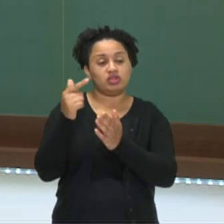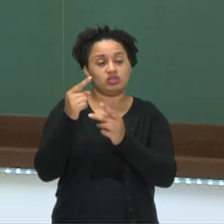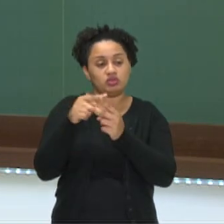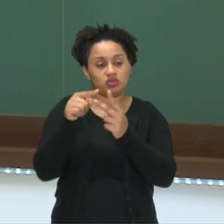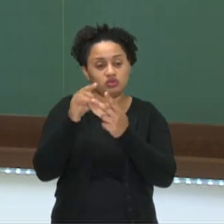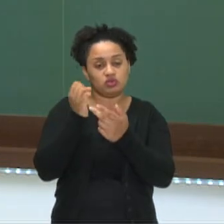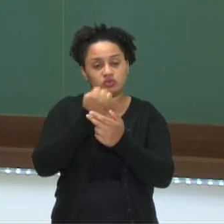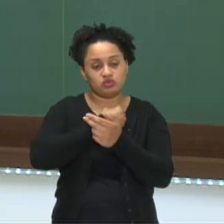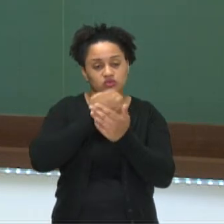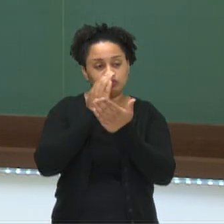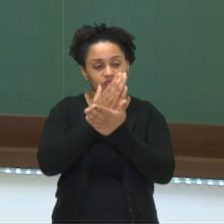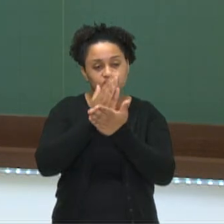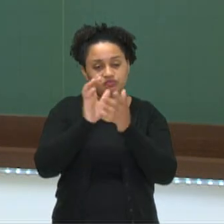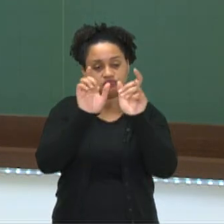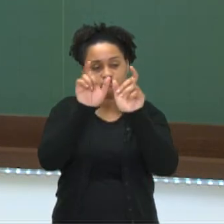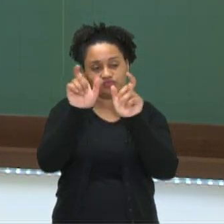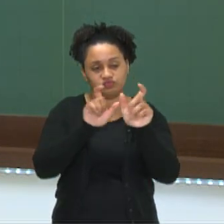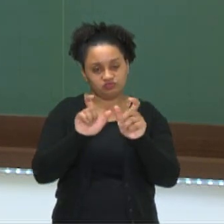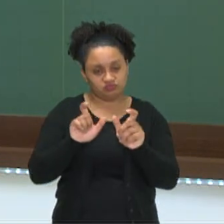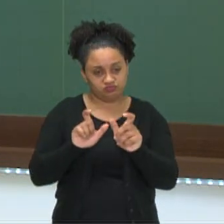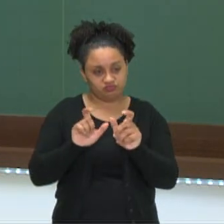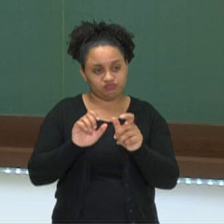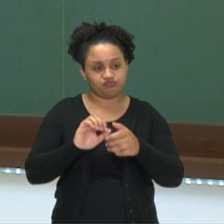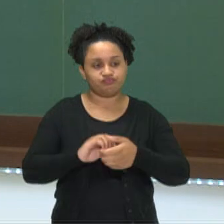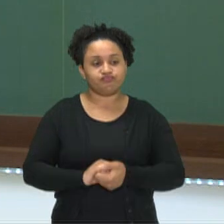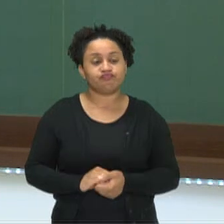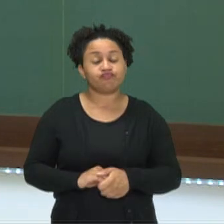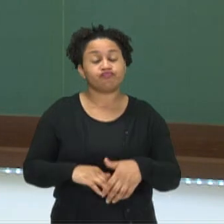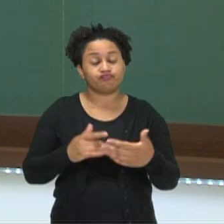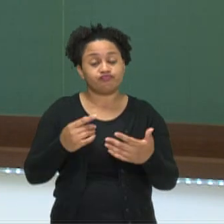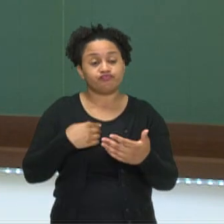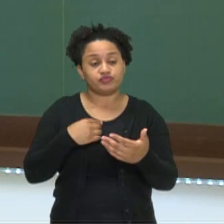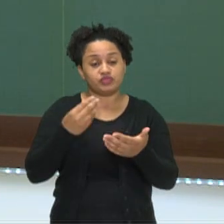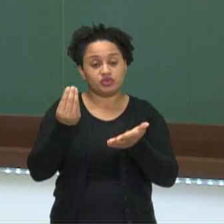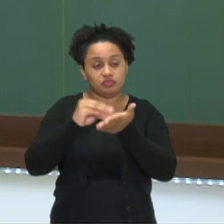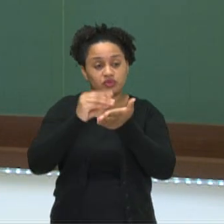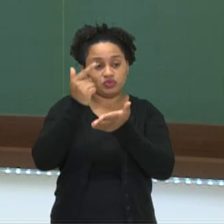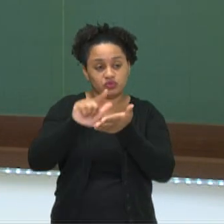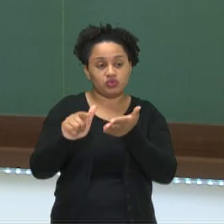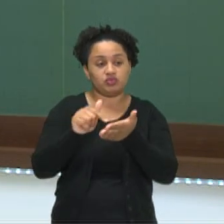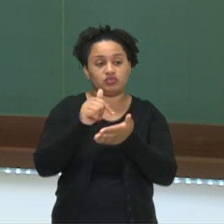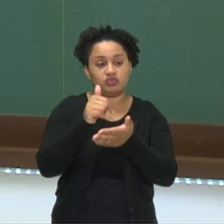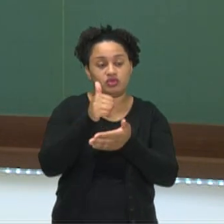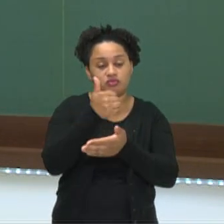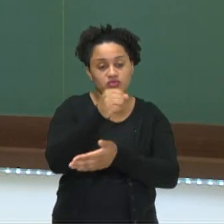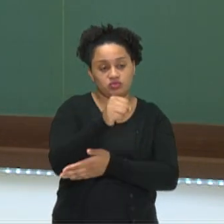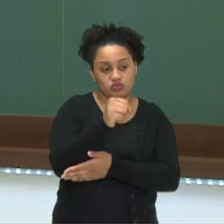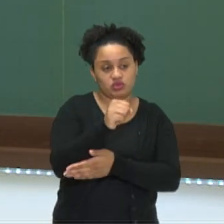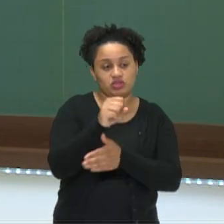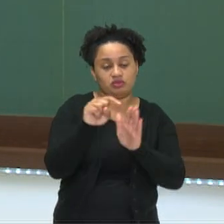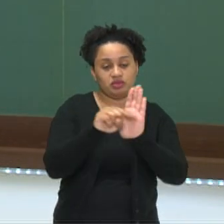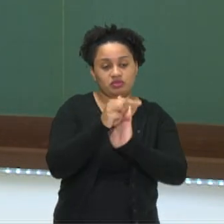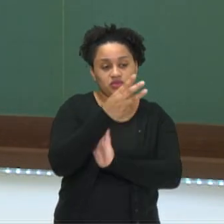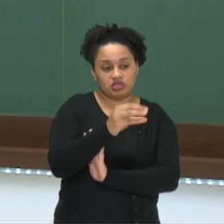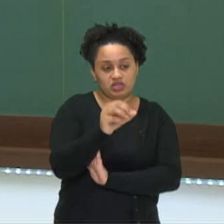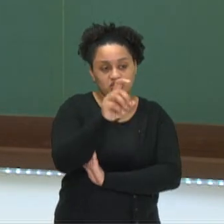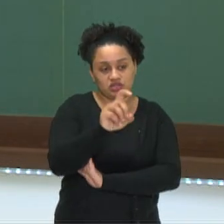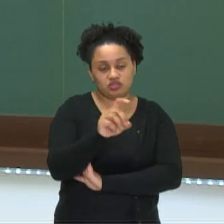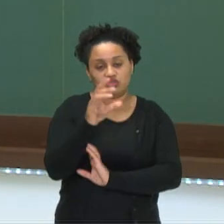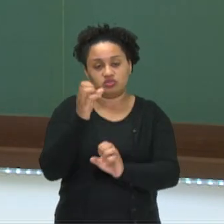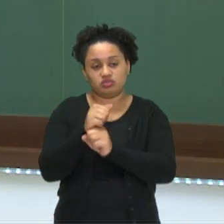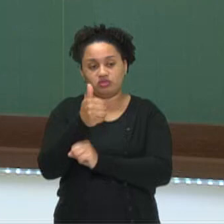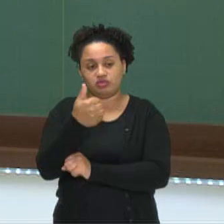menos 30x e mais 12x. Então, vamos reescrever o menos 18, ó. Menos 30x mais 12,